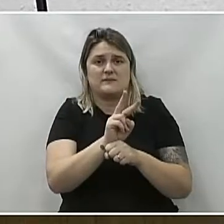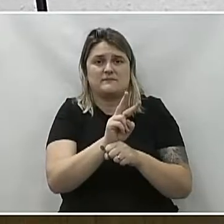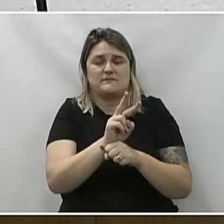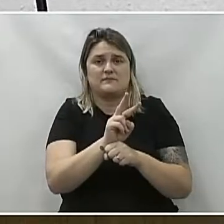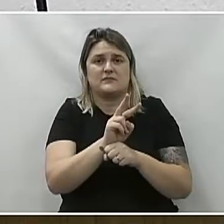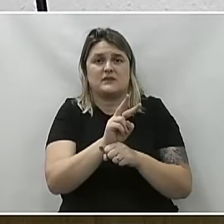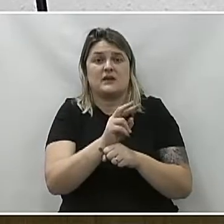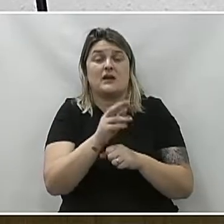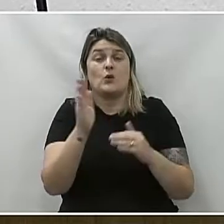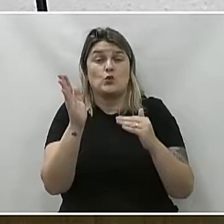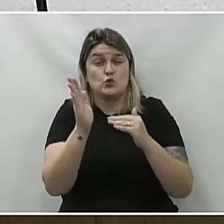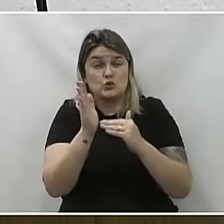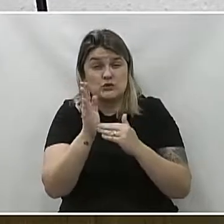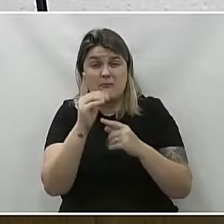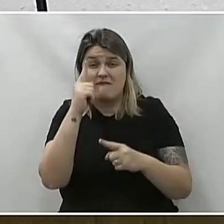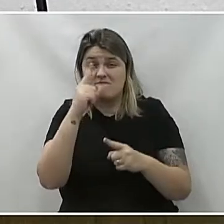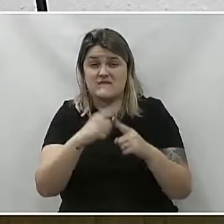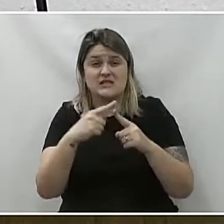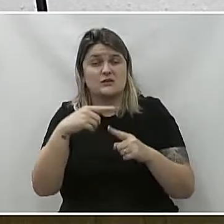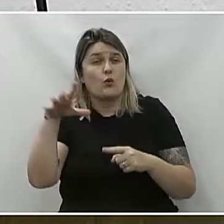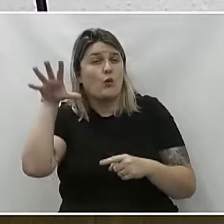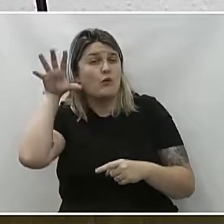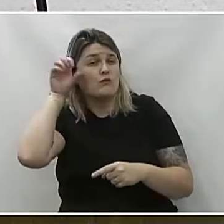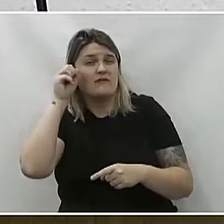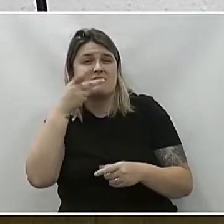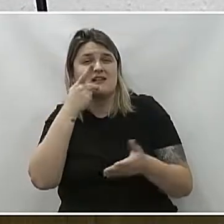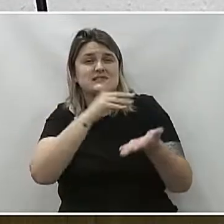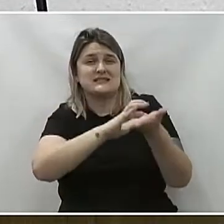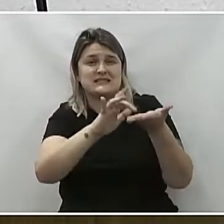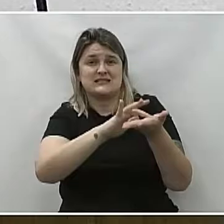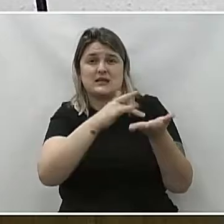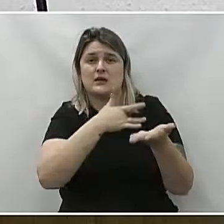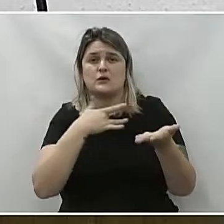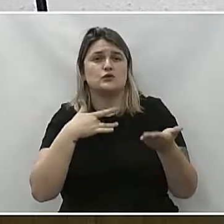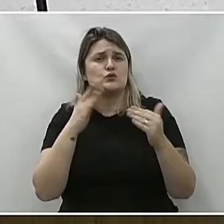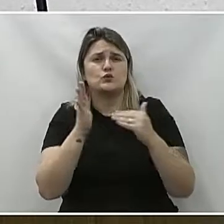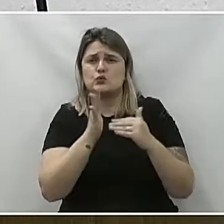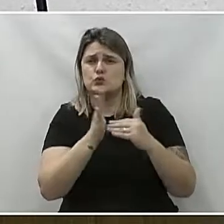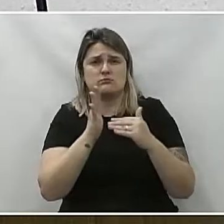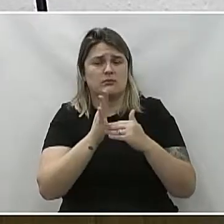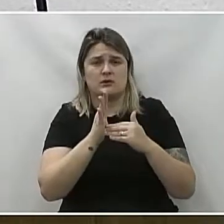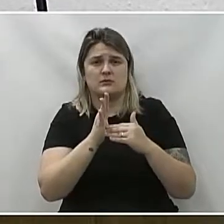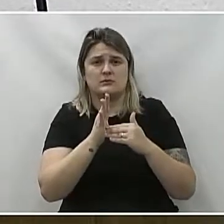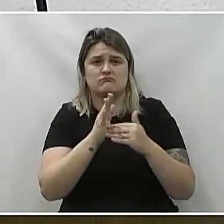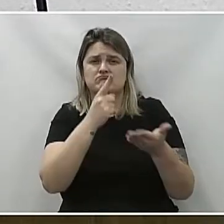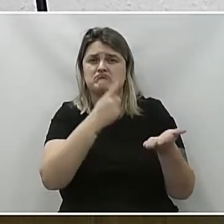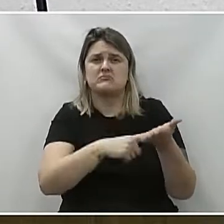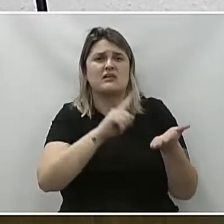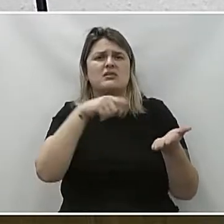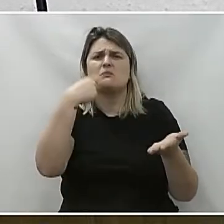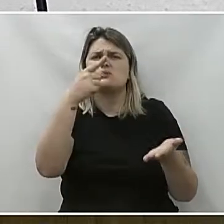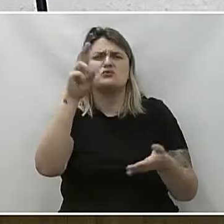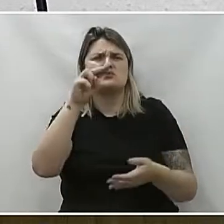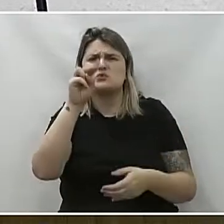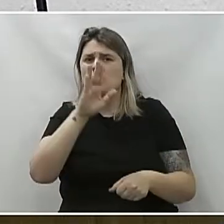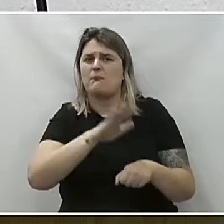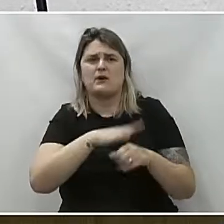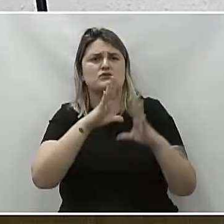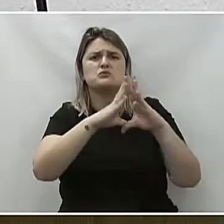como eu te falei, a última vez que eu ouvi falar de Secretaria de Saúde foi naquele dia que eu fui marcar o oncologista. Depois, não